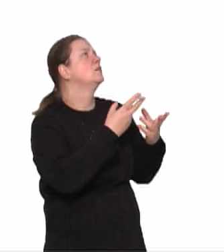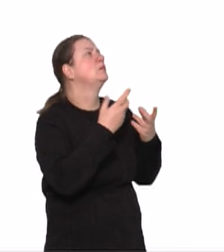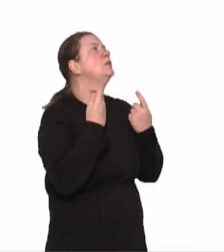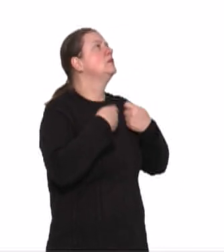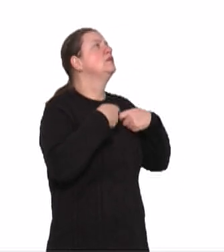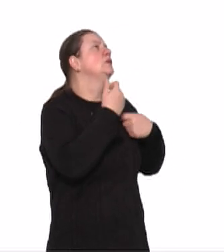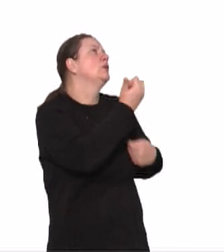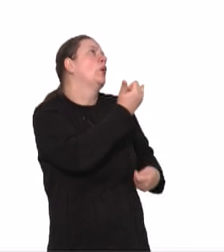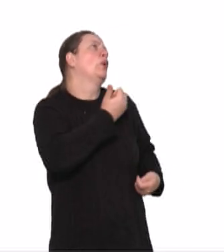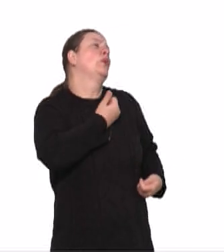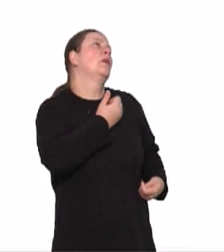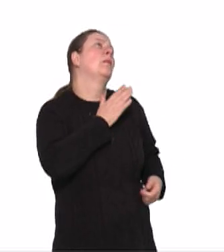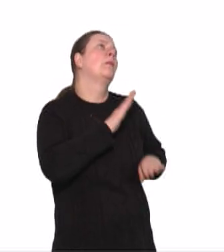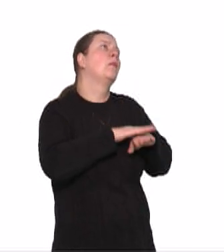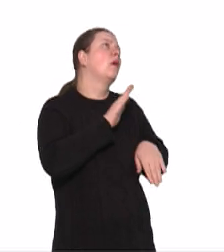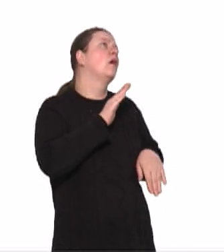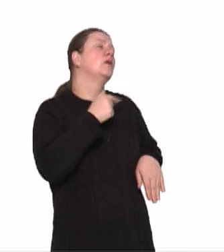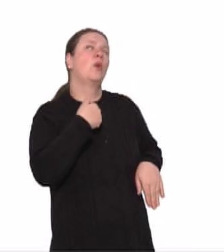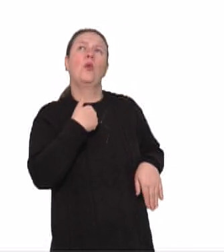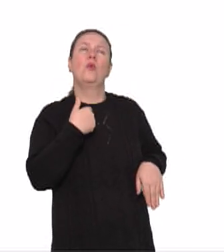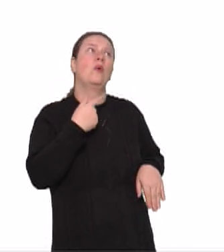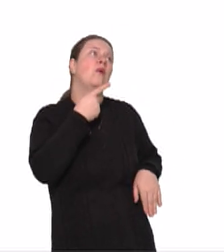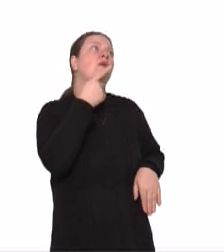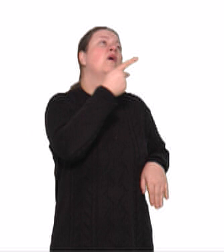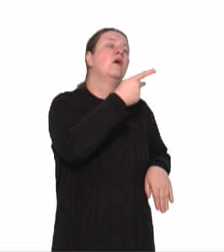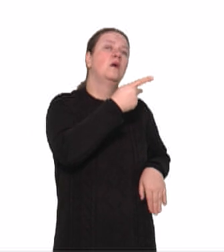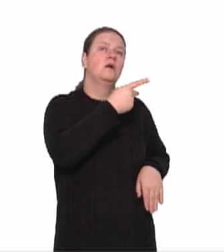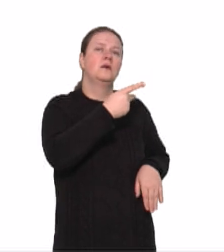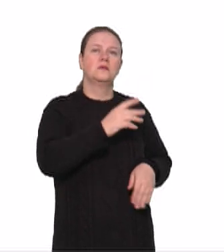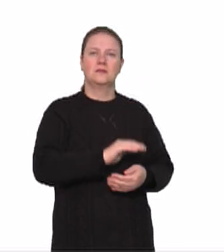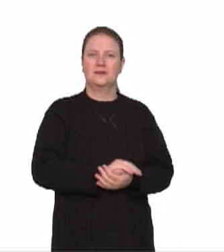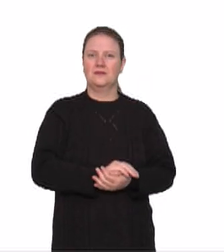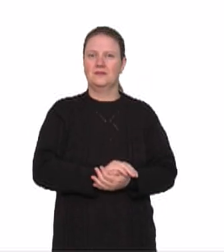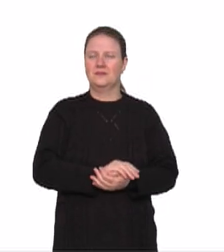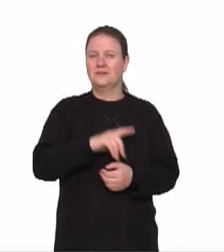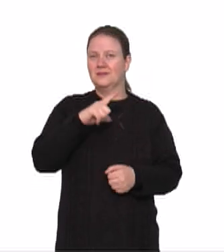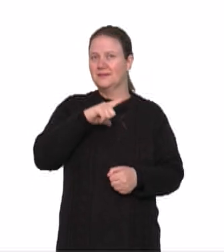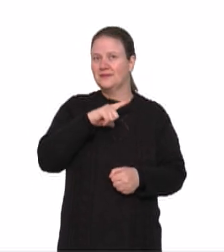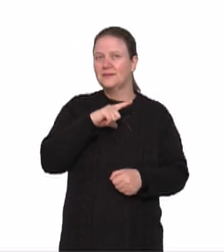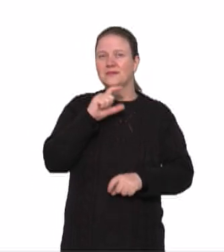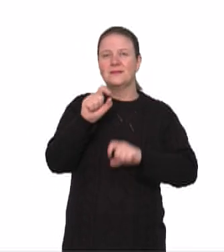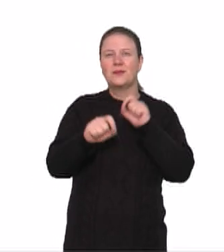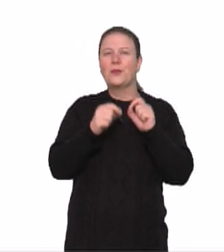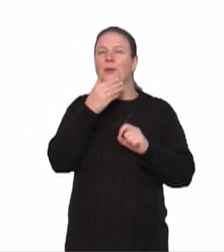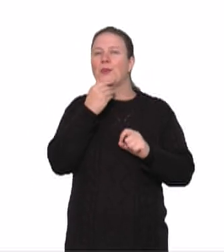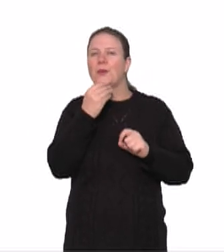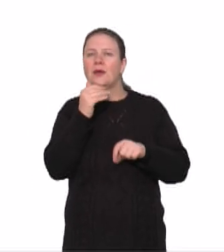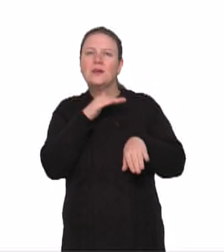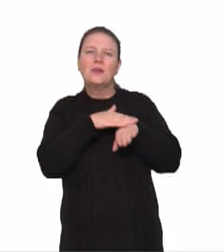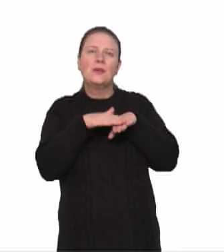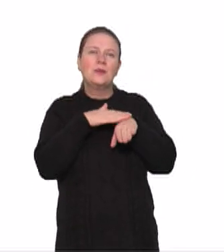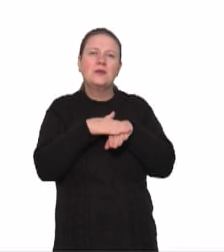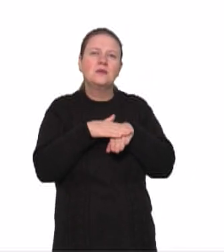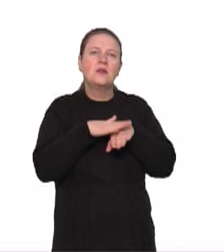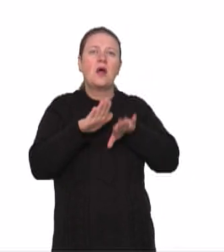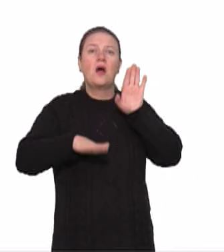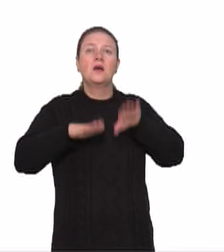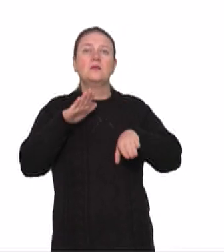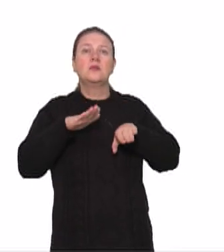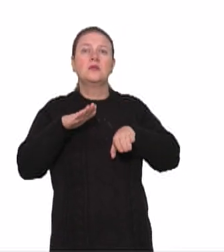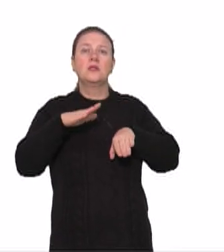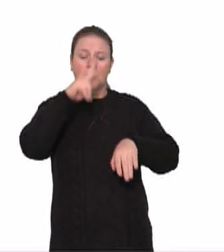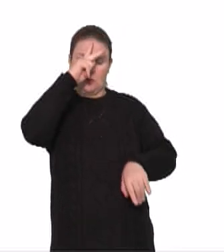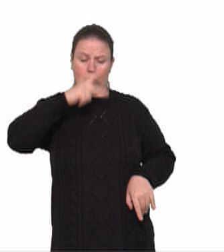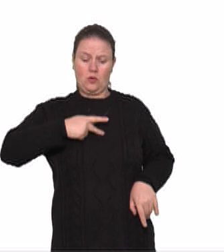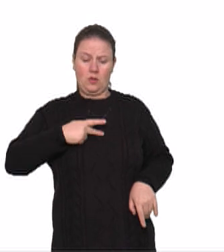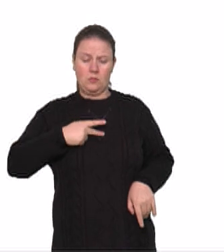mais ou falarei com ela? Né? Então, ali a gente tem ele, talvez, conversando consigo próprio, né? Isso é